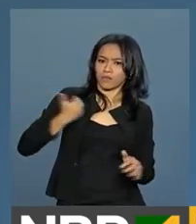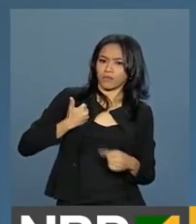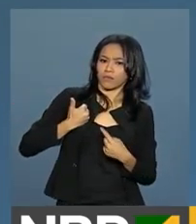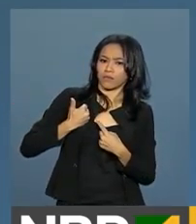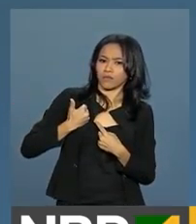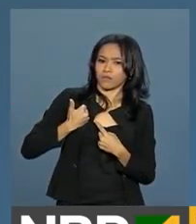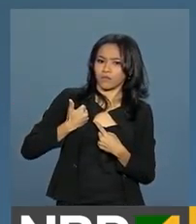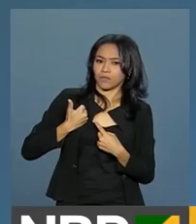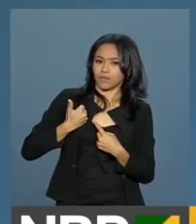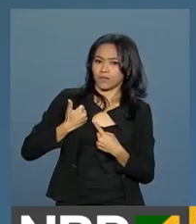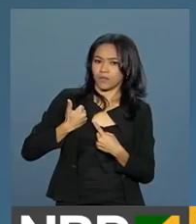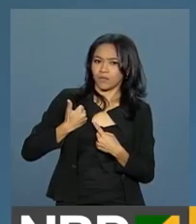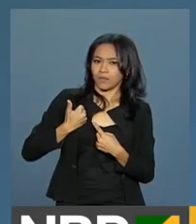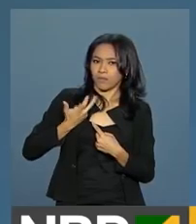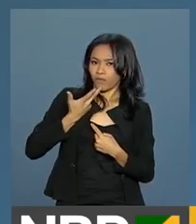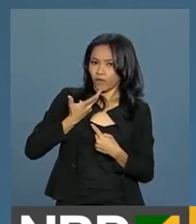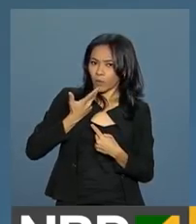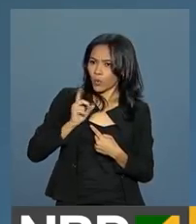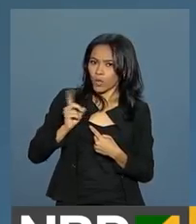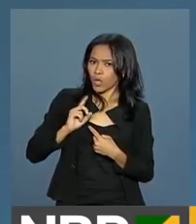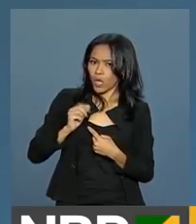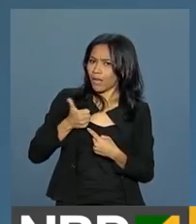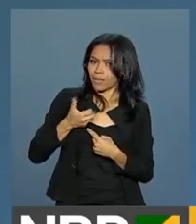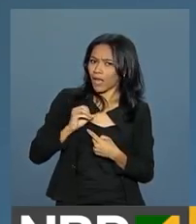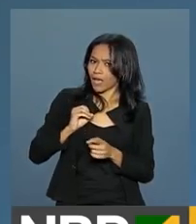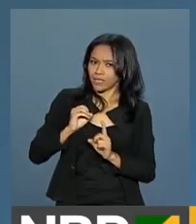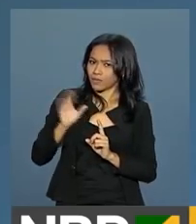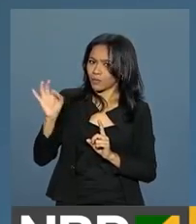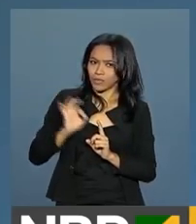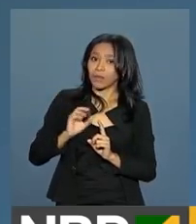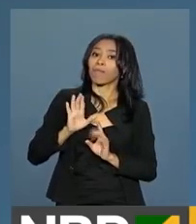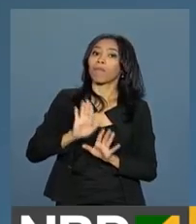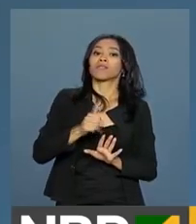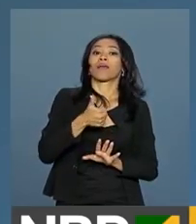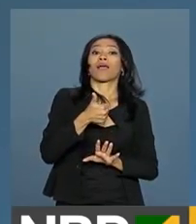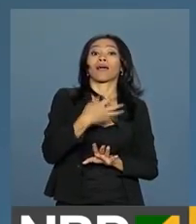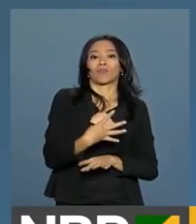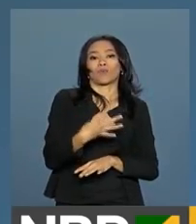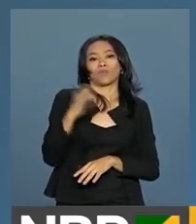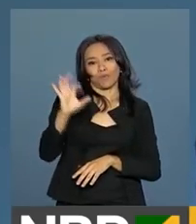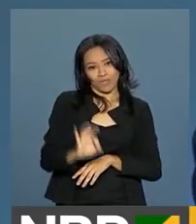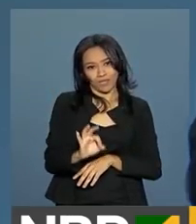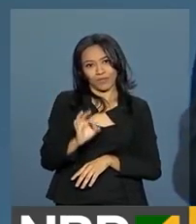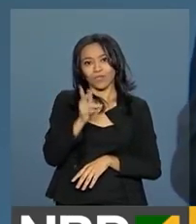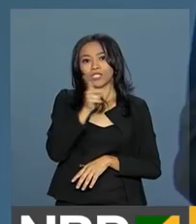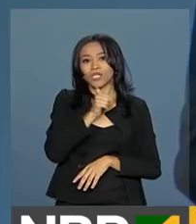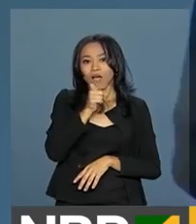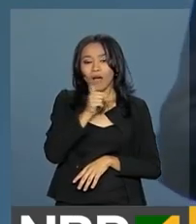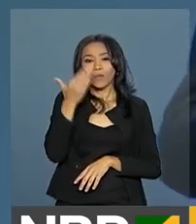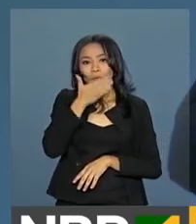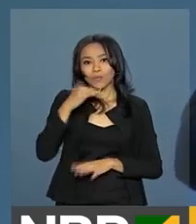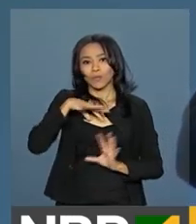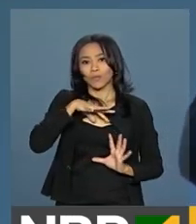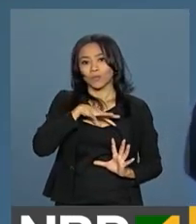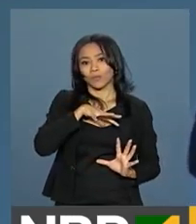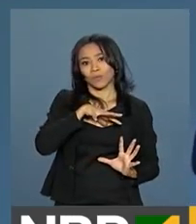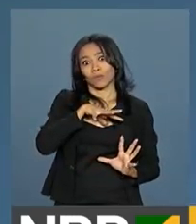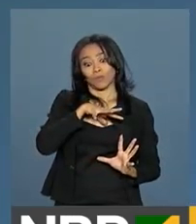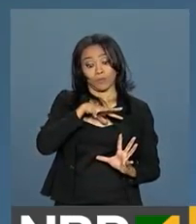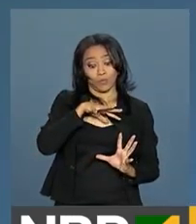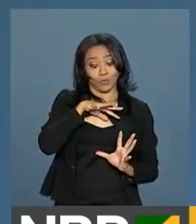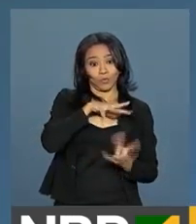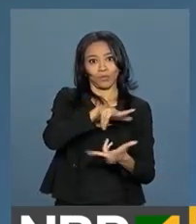fez dizer que não são dez mais 14 por cento de água doce de todo o país do planeta do